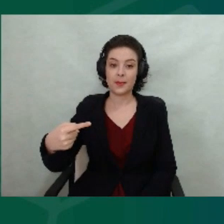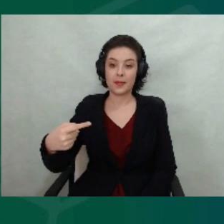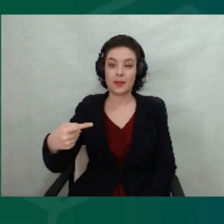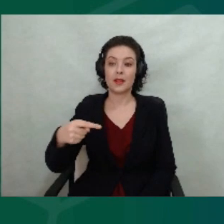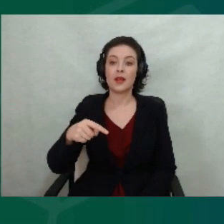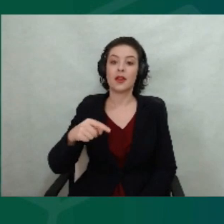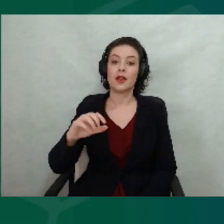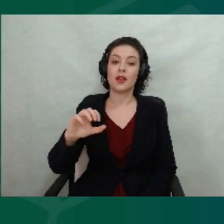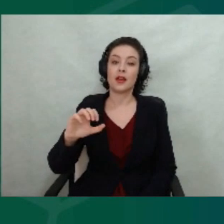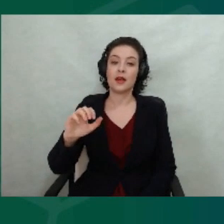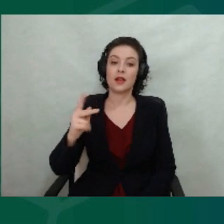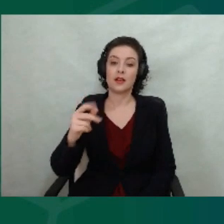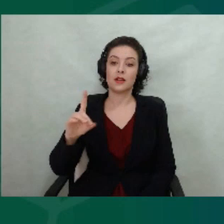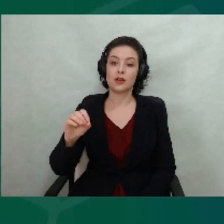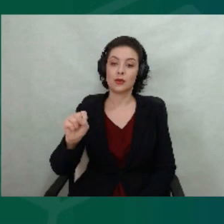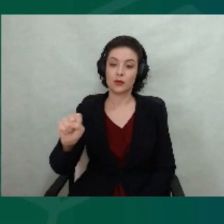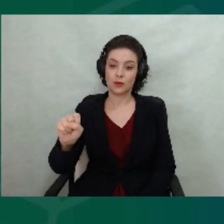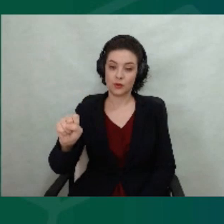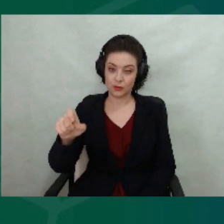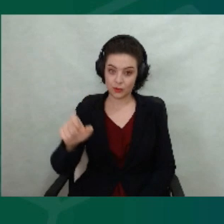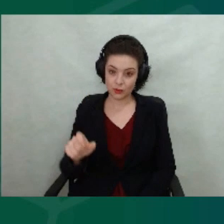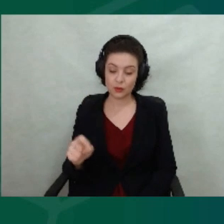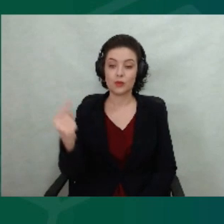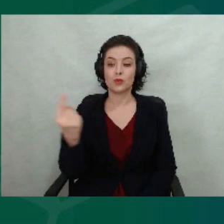A ChAdOx1, né? Que é